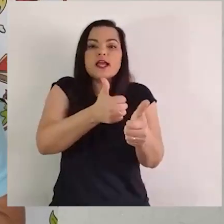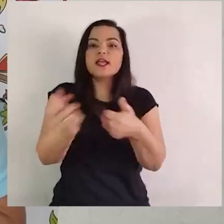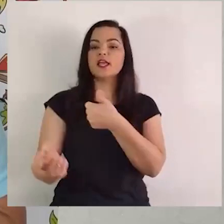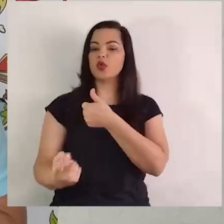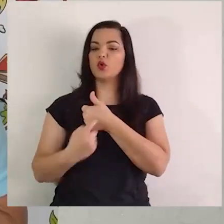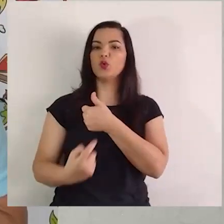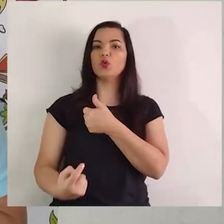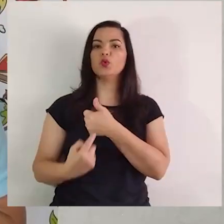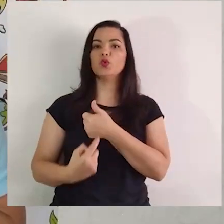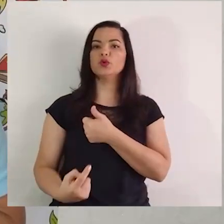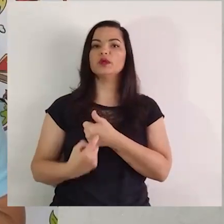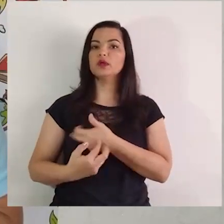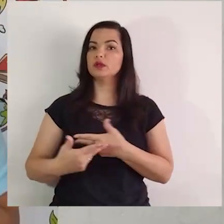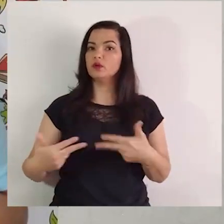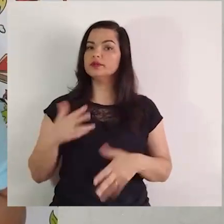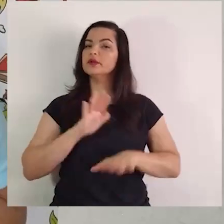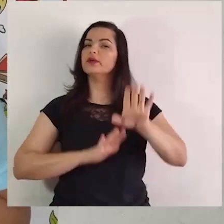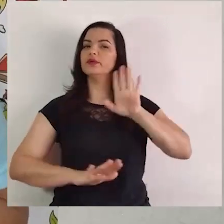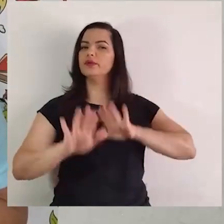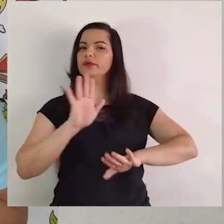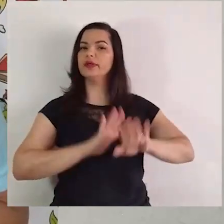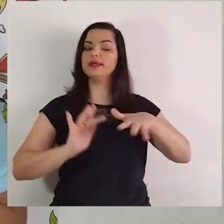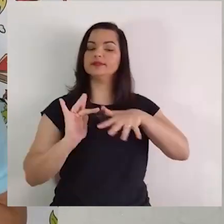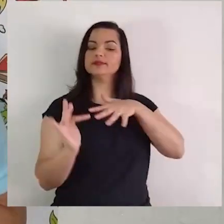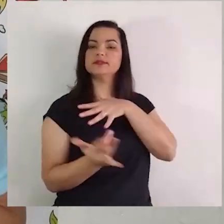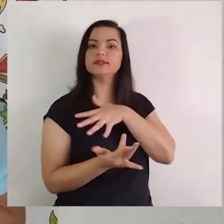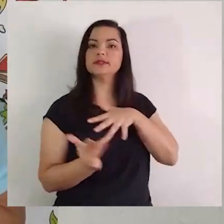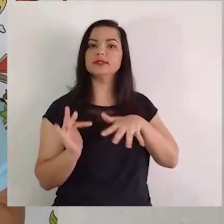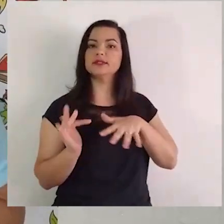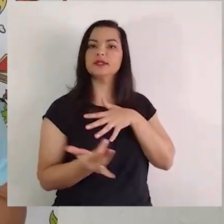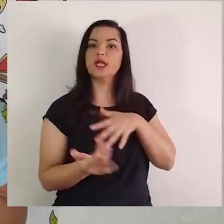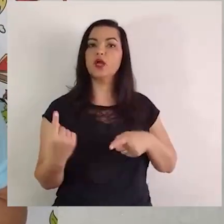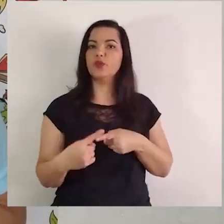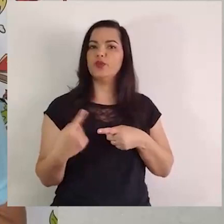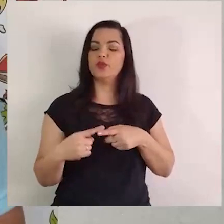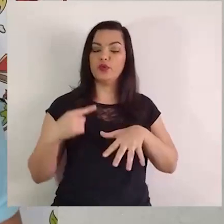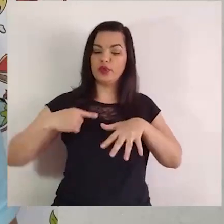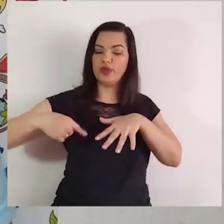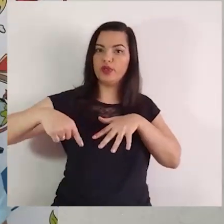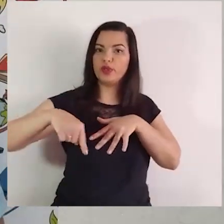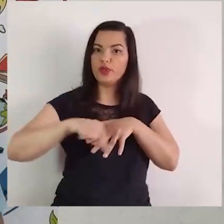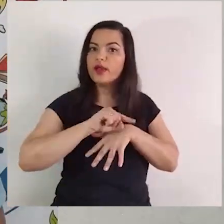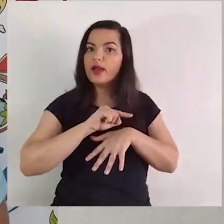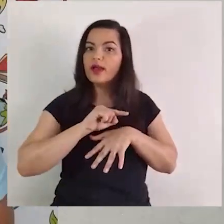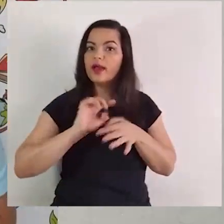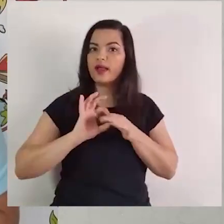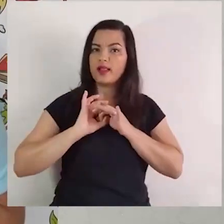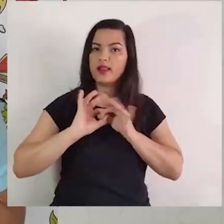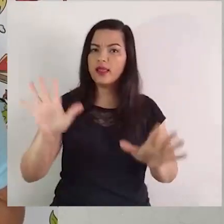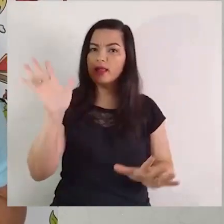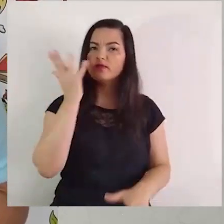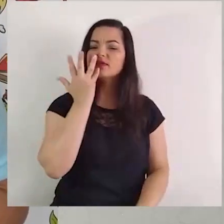vocês curtem as informações. Cuidado com as redes sociais, porque elas não são autorizadas